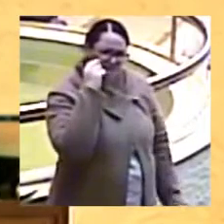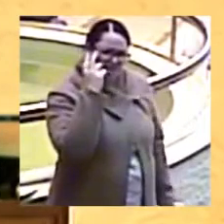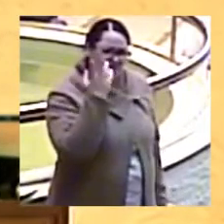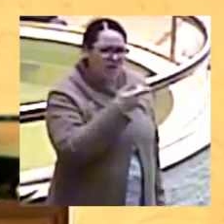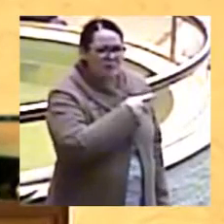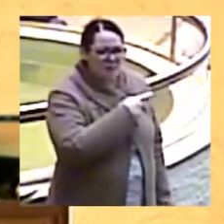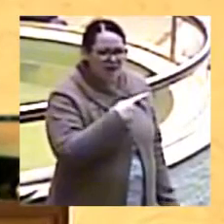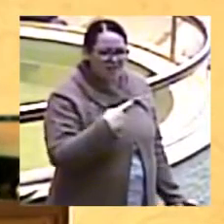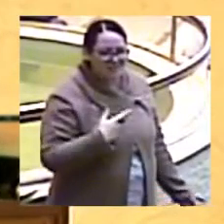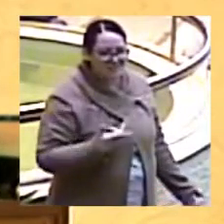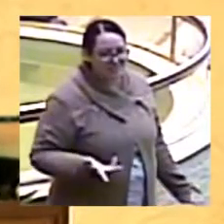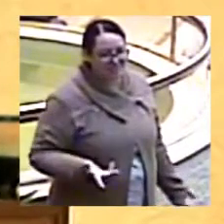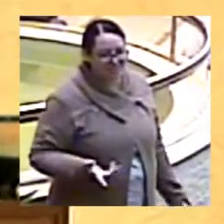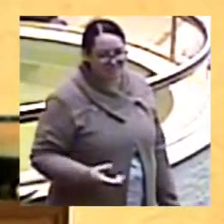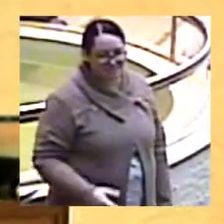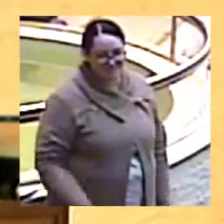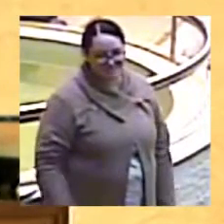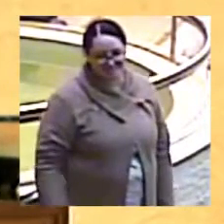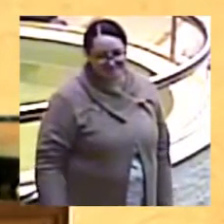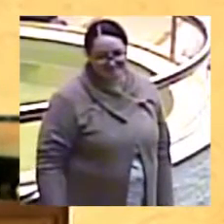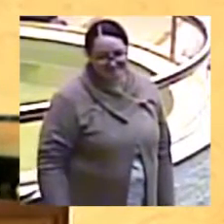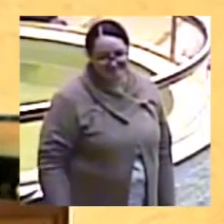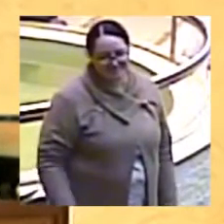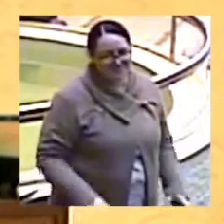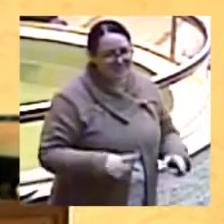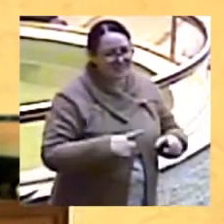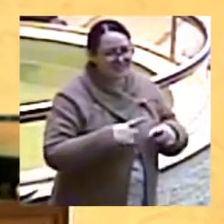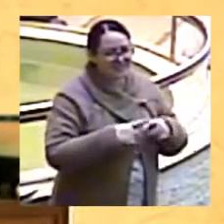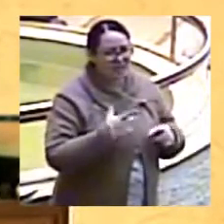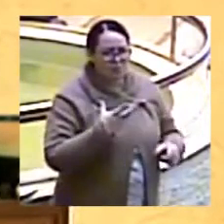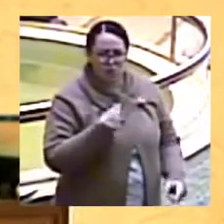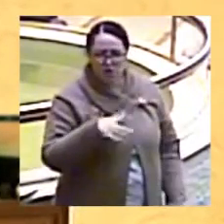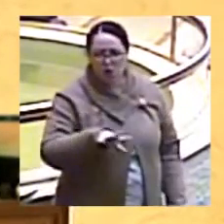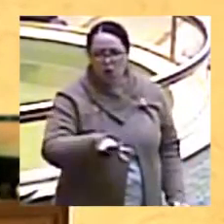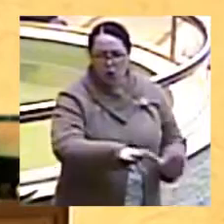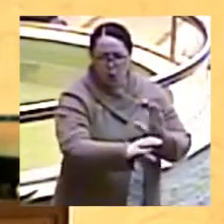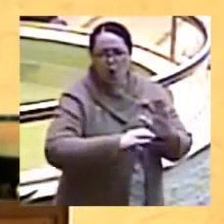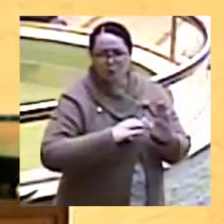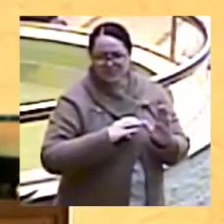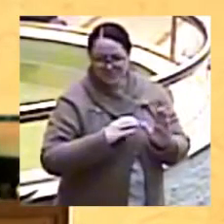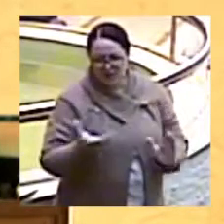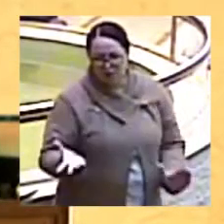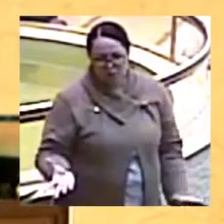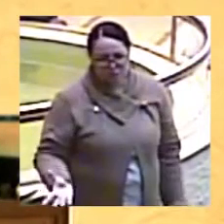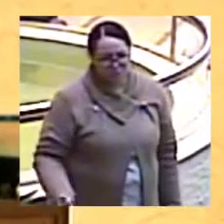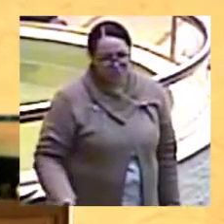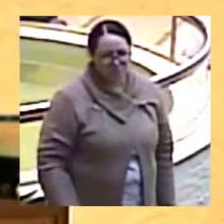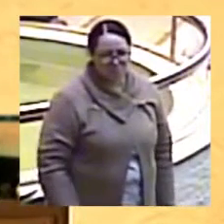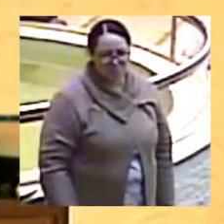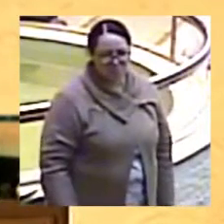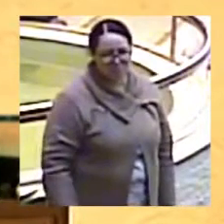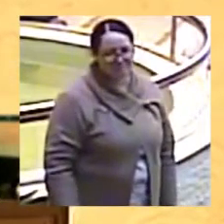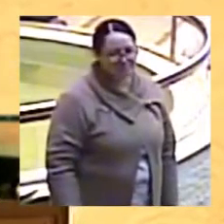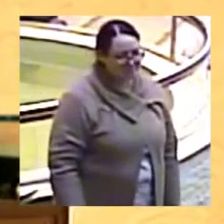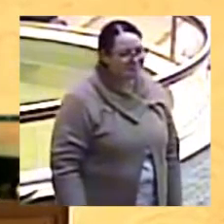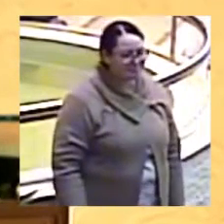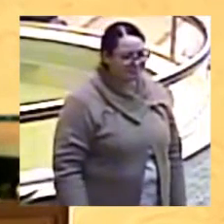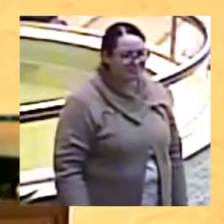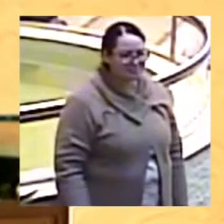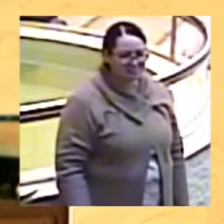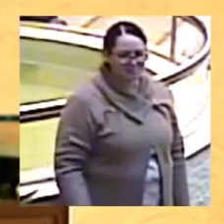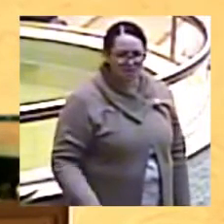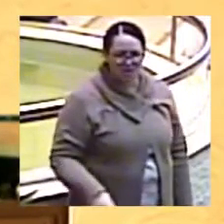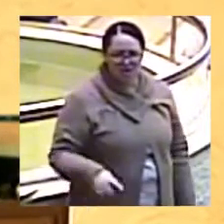Corrupção moral existente em nossa sociedade. Nós vivemos em uma época em que o